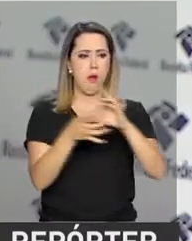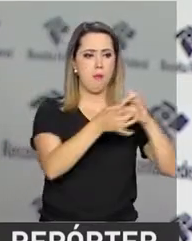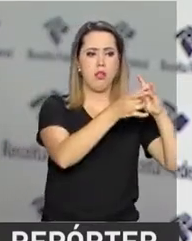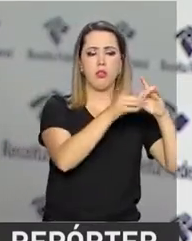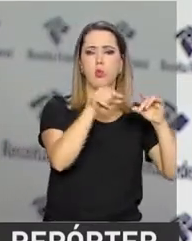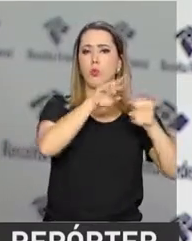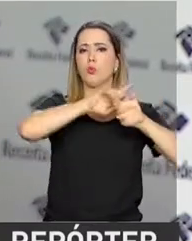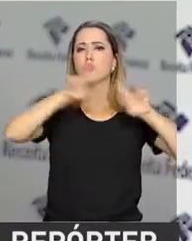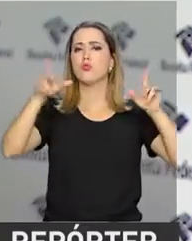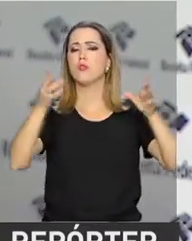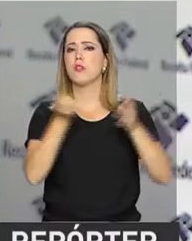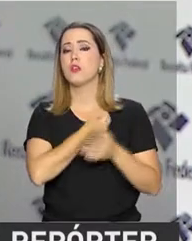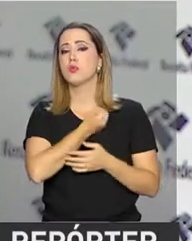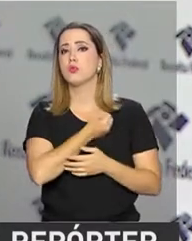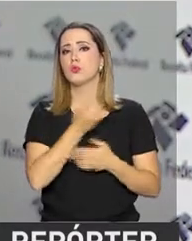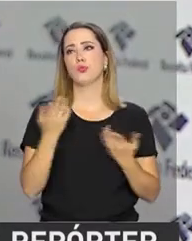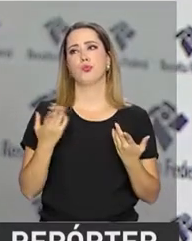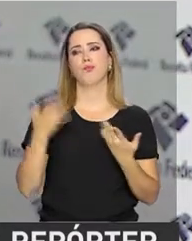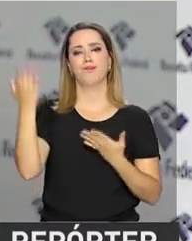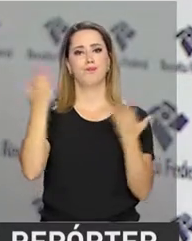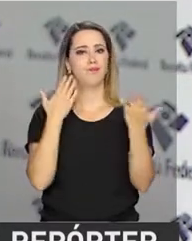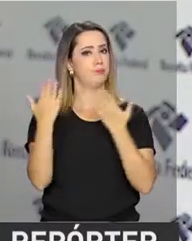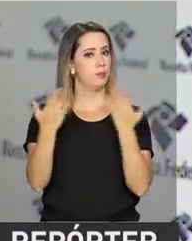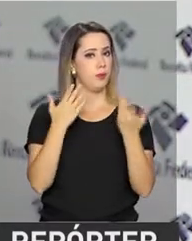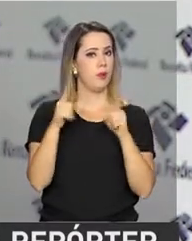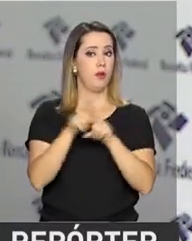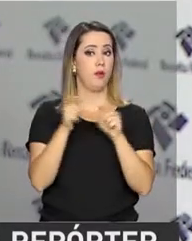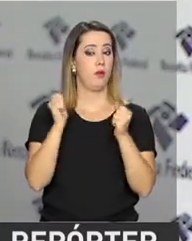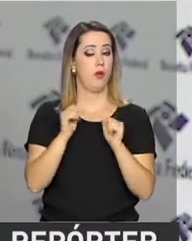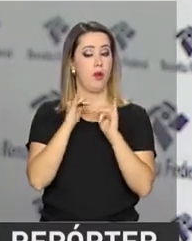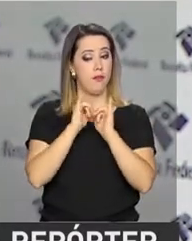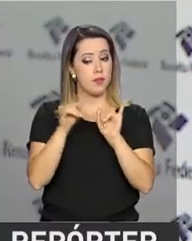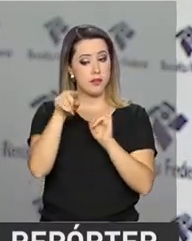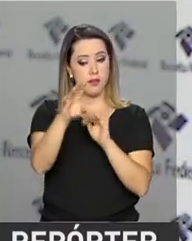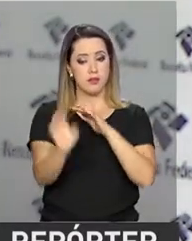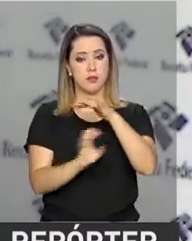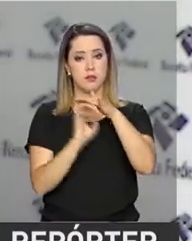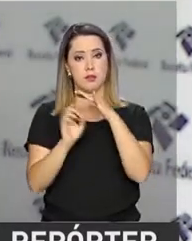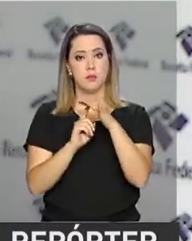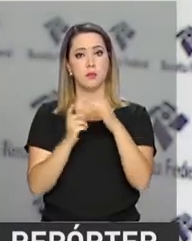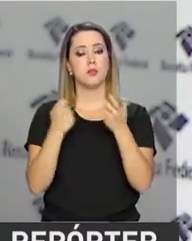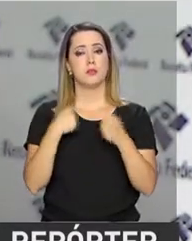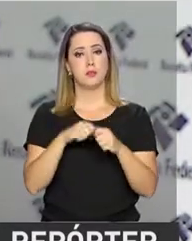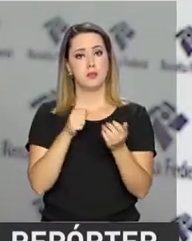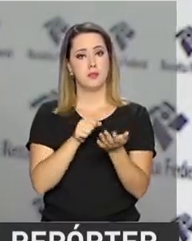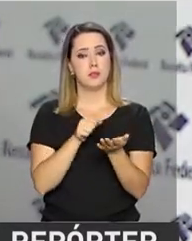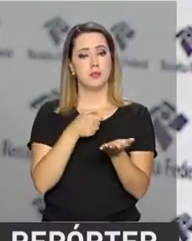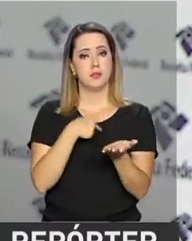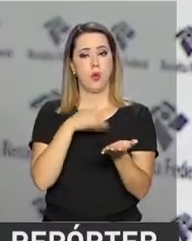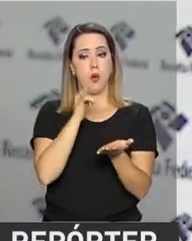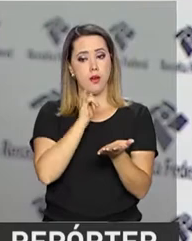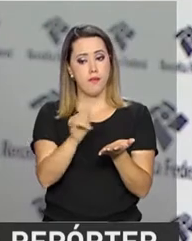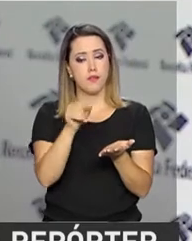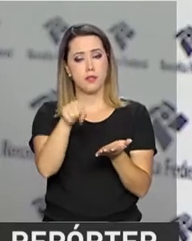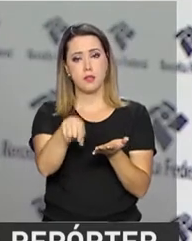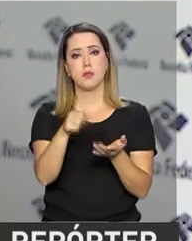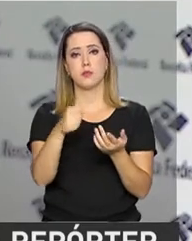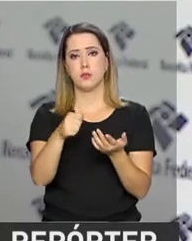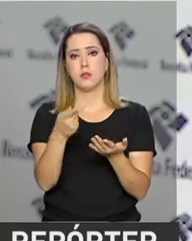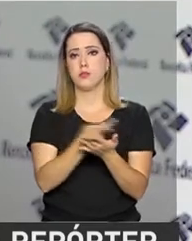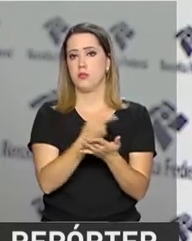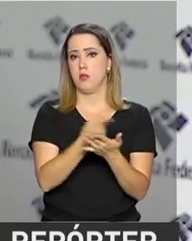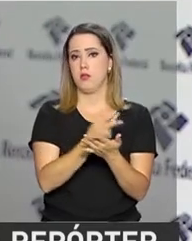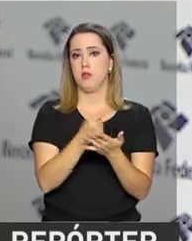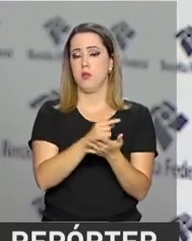e comunicamos a elas têm um prazo agora disse ao regularizar e as autuações pela receita pelos fiscos estaduais e municipais